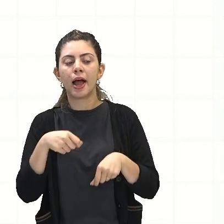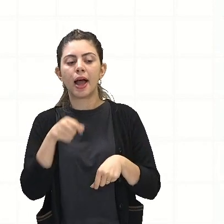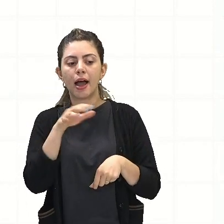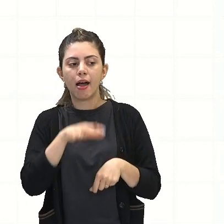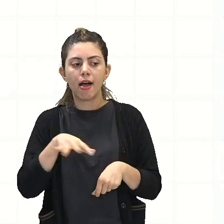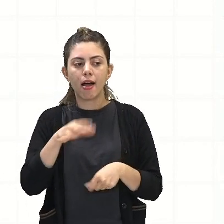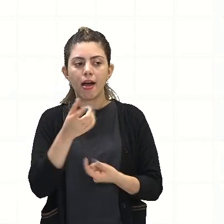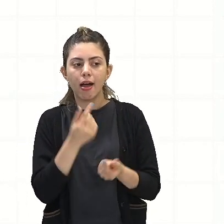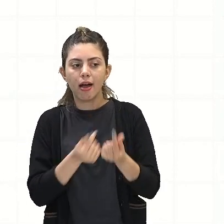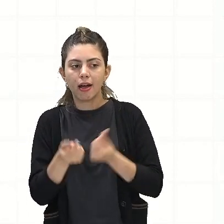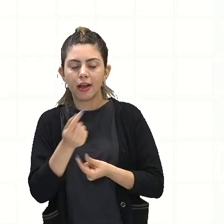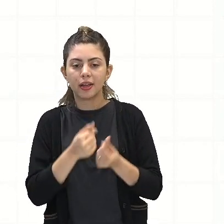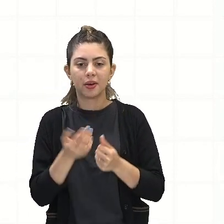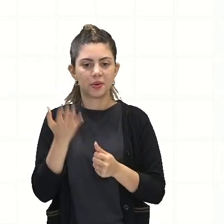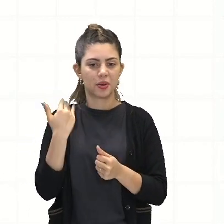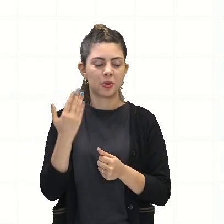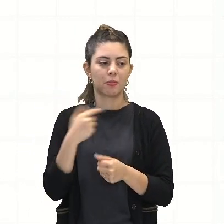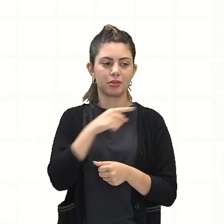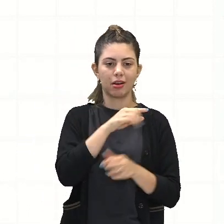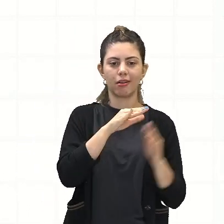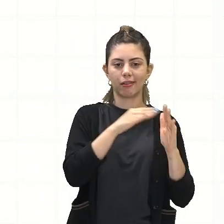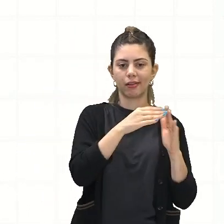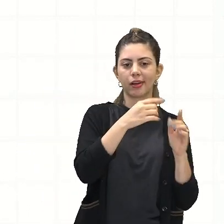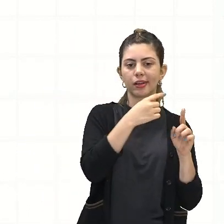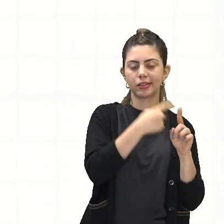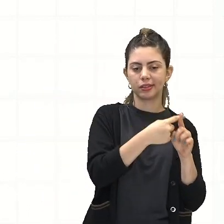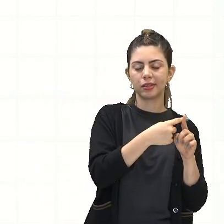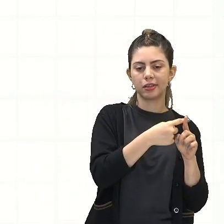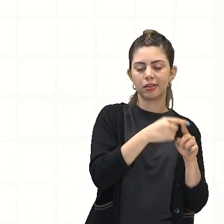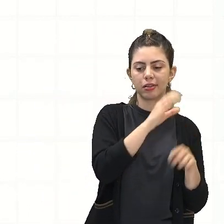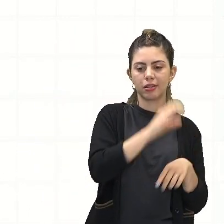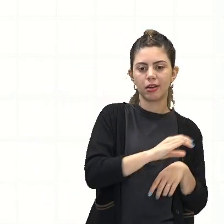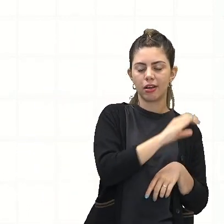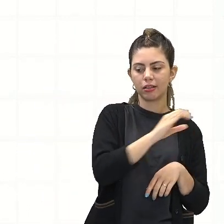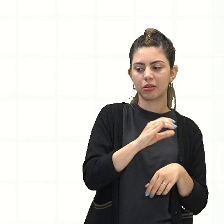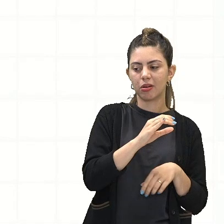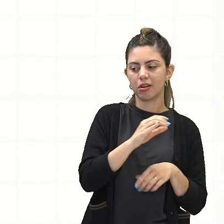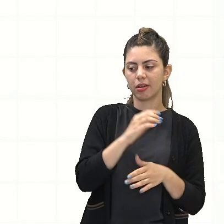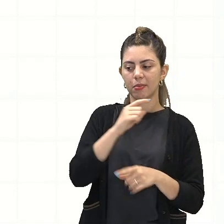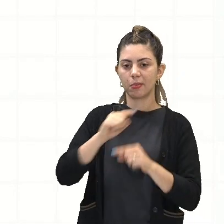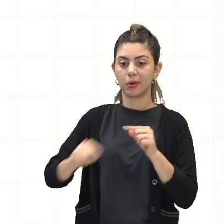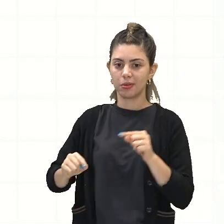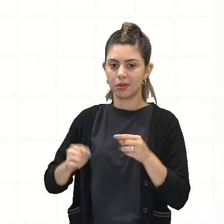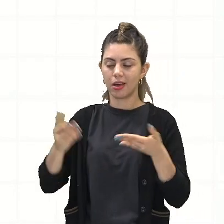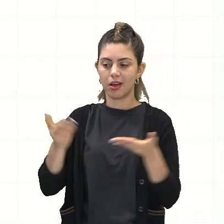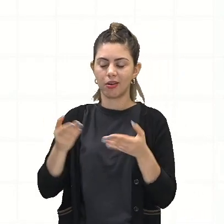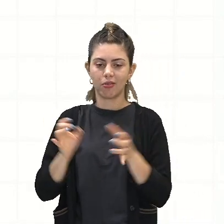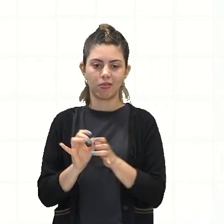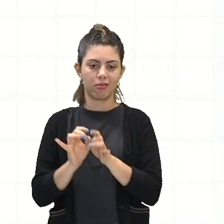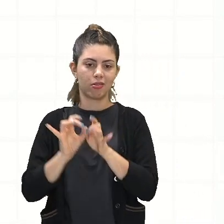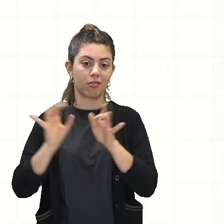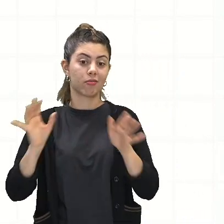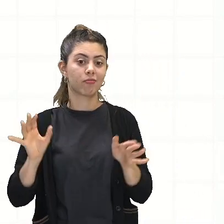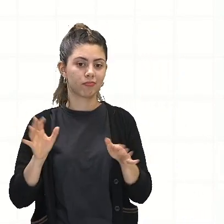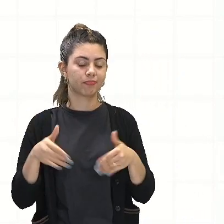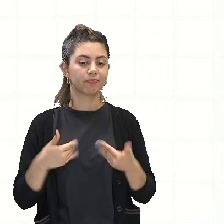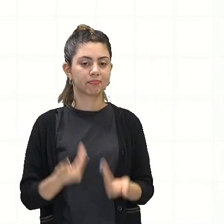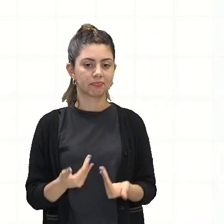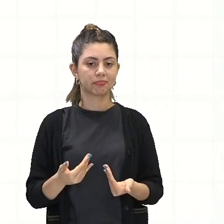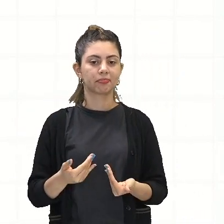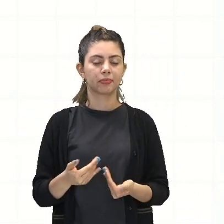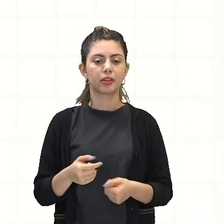vai fortalecer a burguesia, porque agora a burguesia, ela vai ver nas